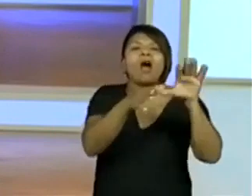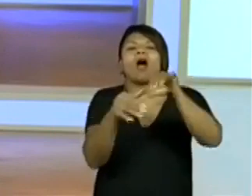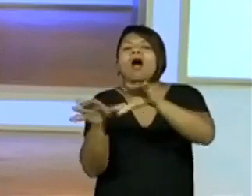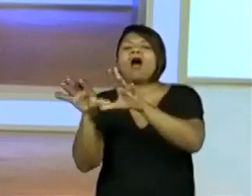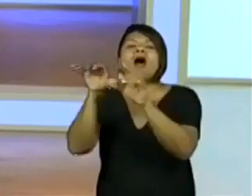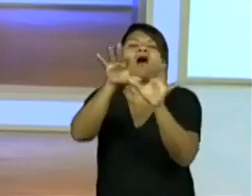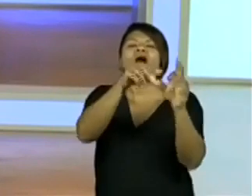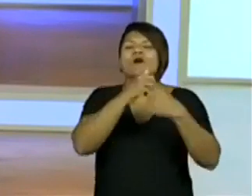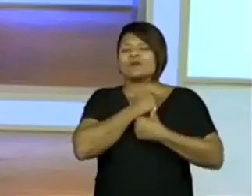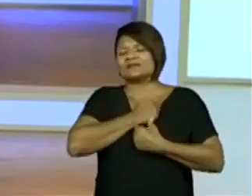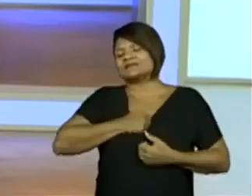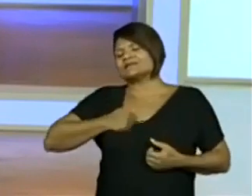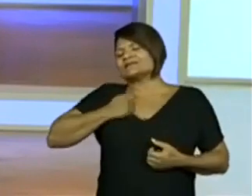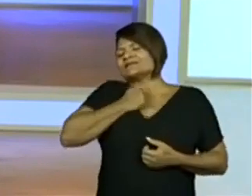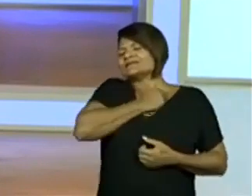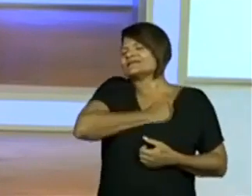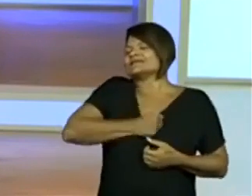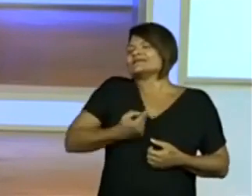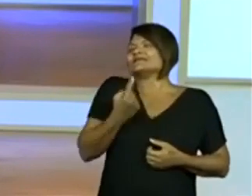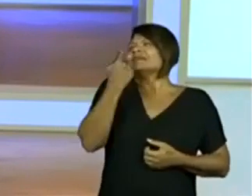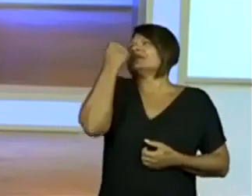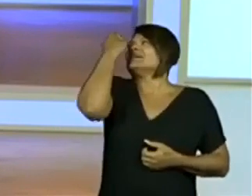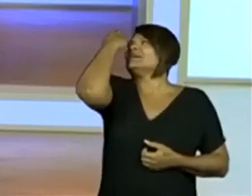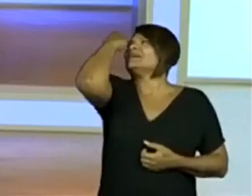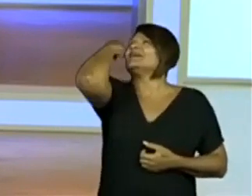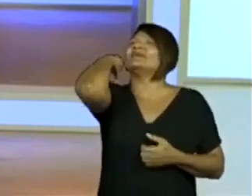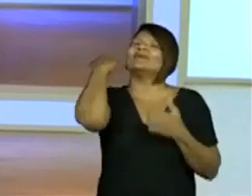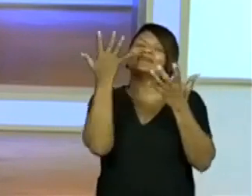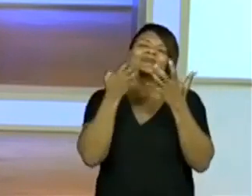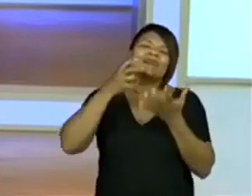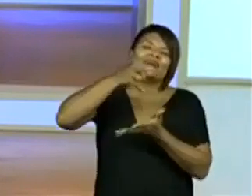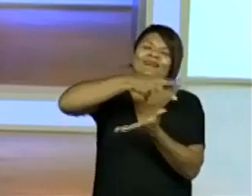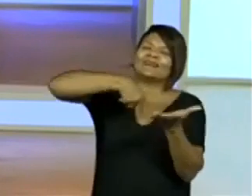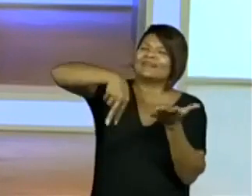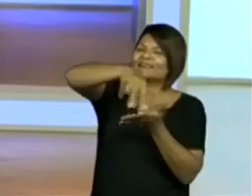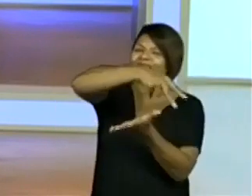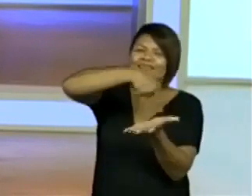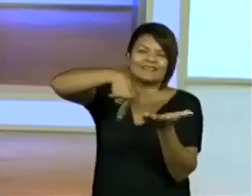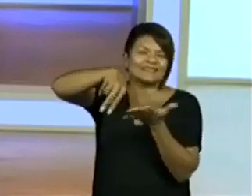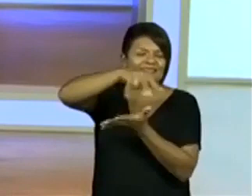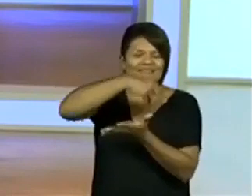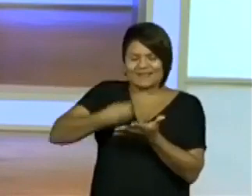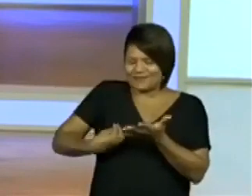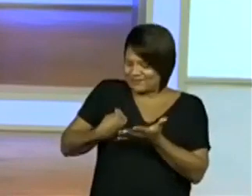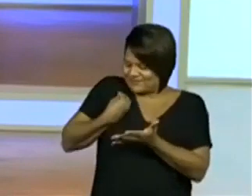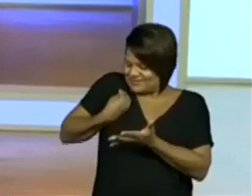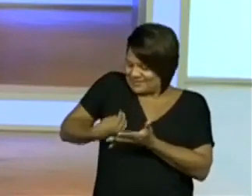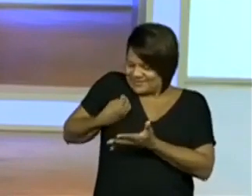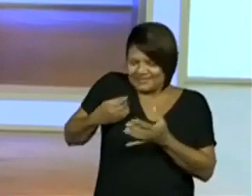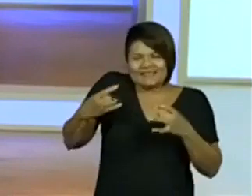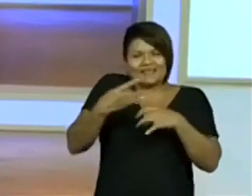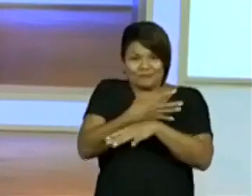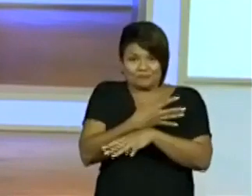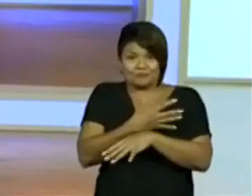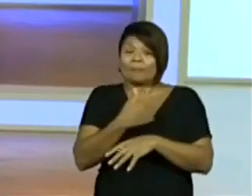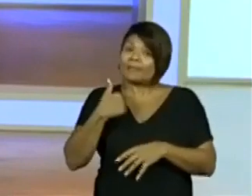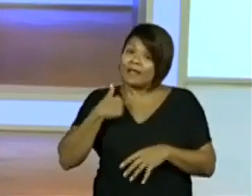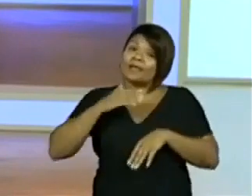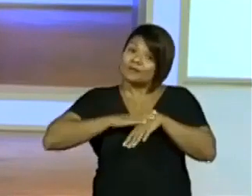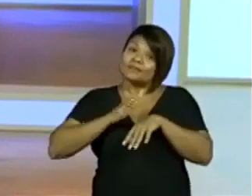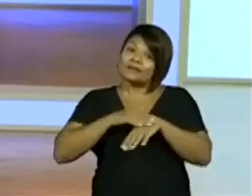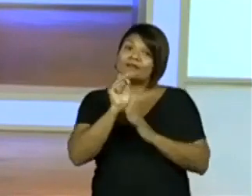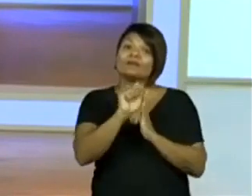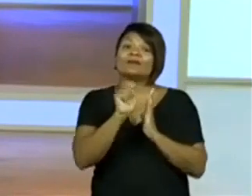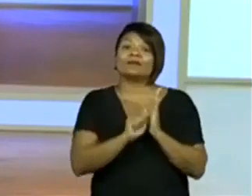alma saudade comprida, alma é querer de novo dançar o inteiro da vida, fui eu que escrevi,